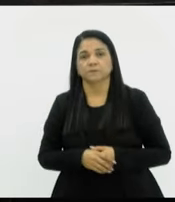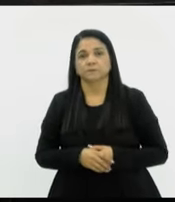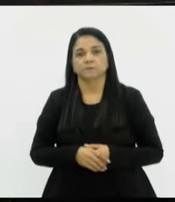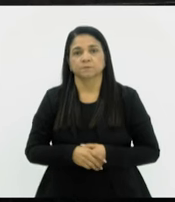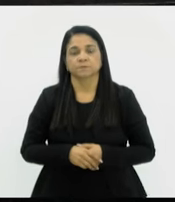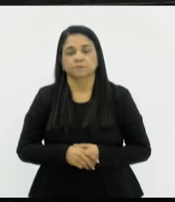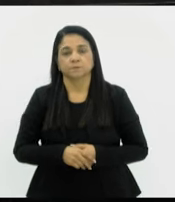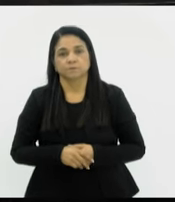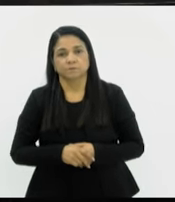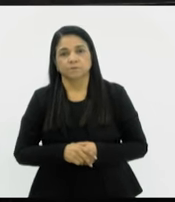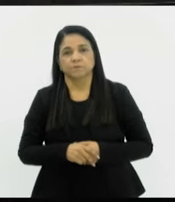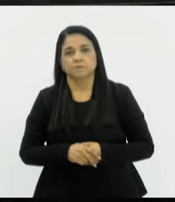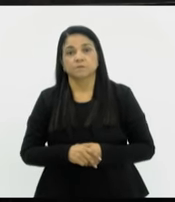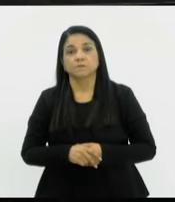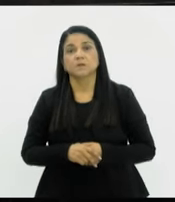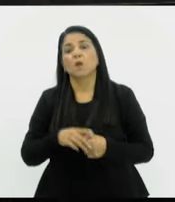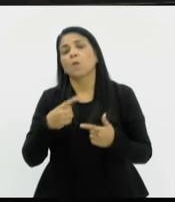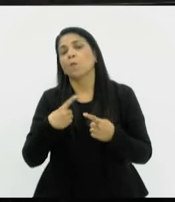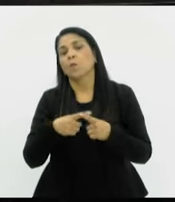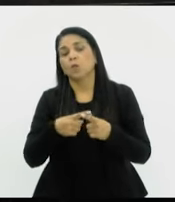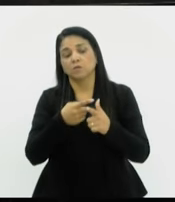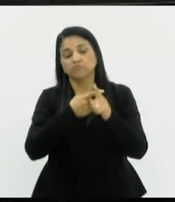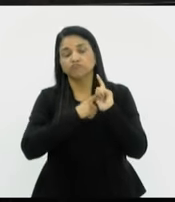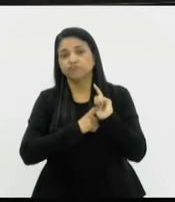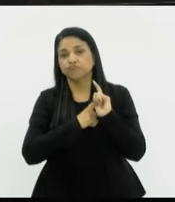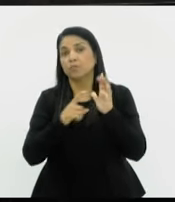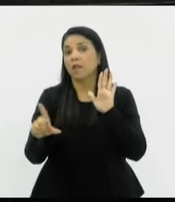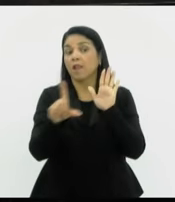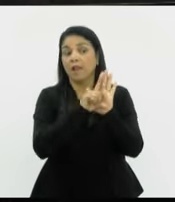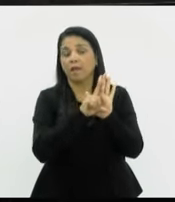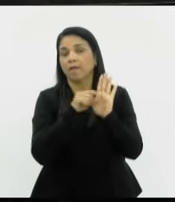que suspendemos por lei?